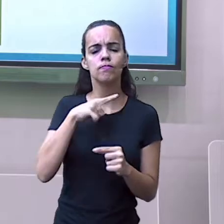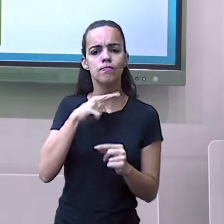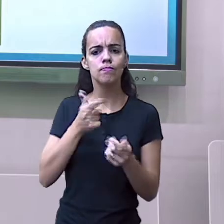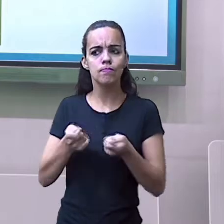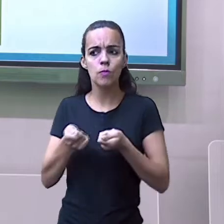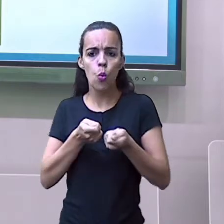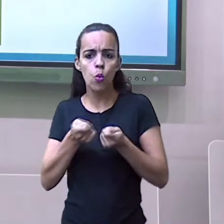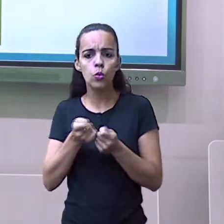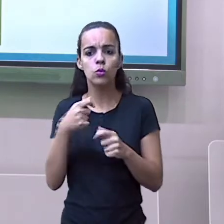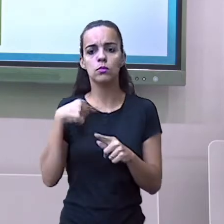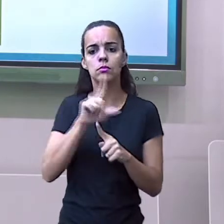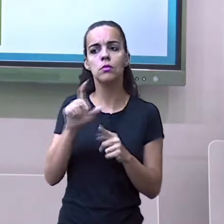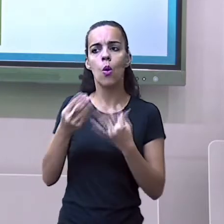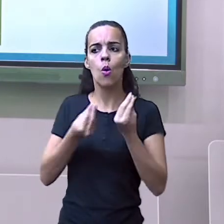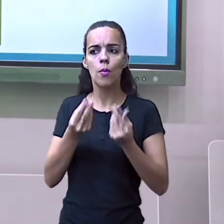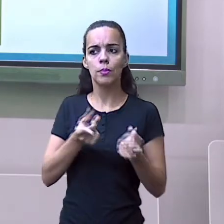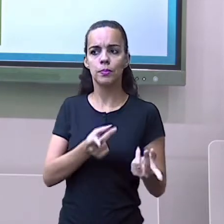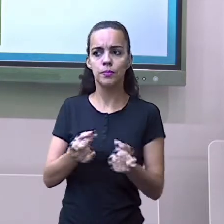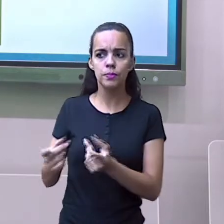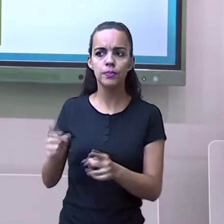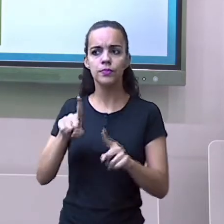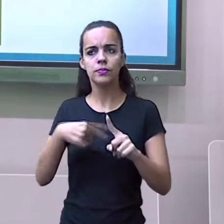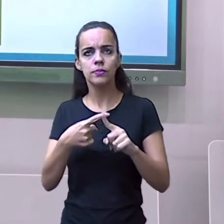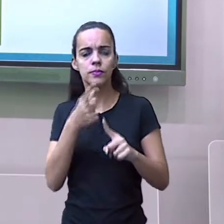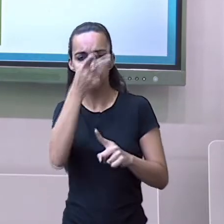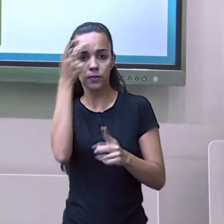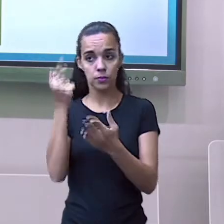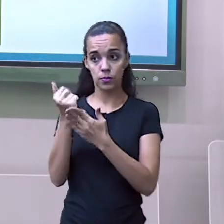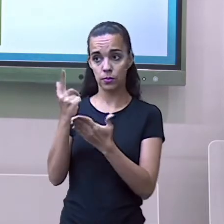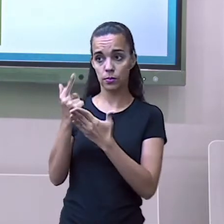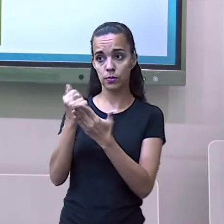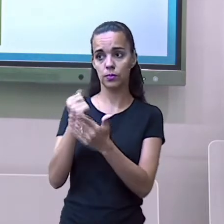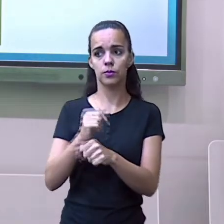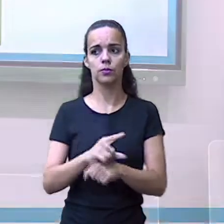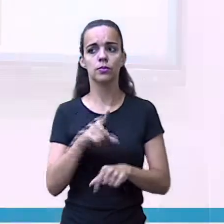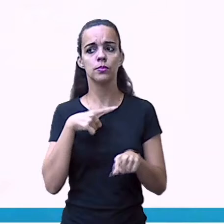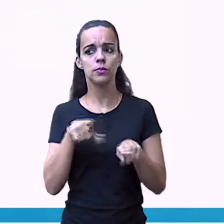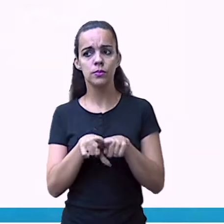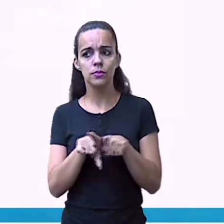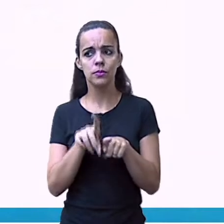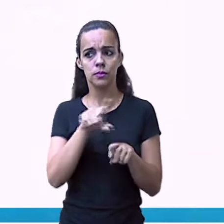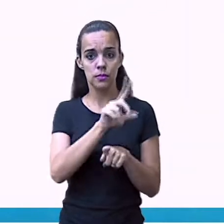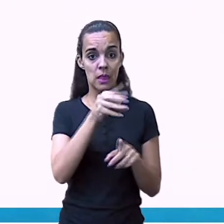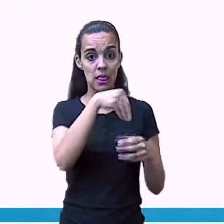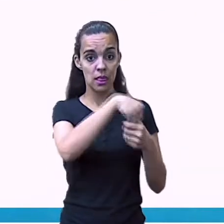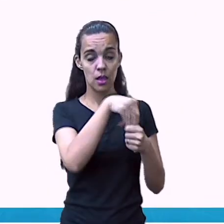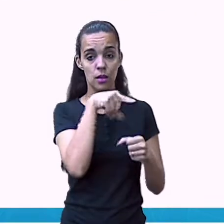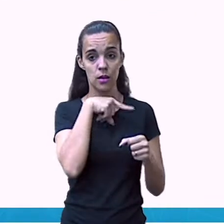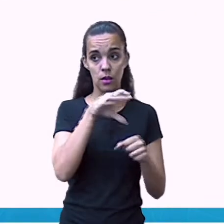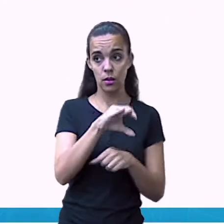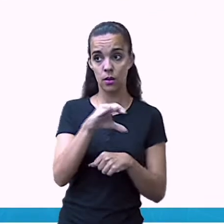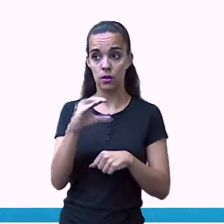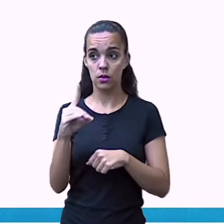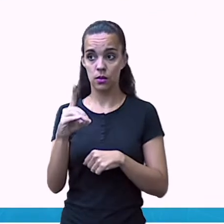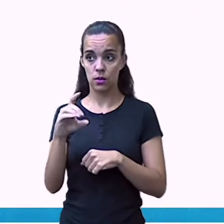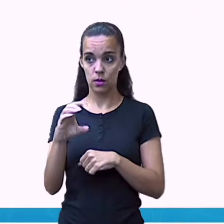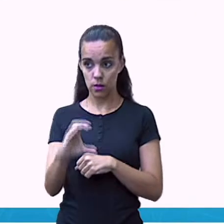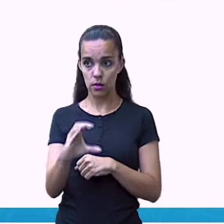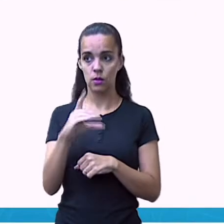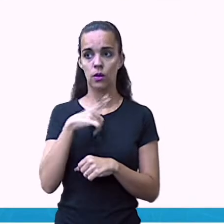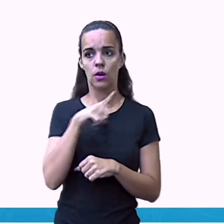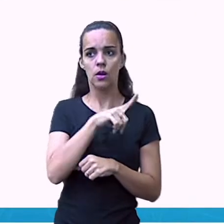de consumo e na proteção ao consumidor. Alguns dos princípios do Código são: resguardar